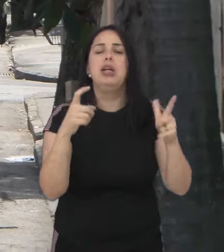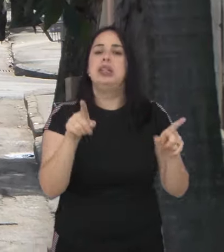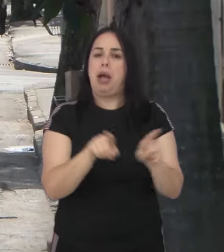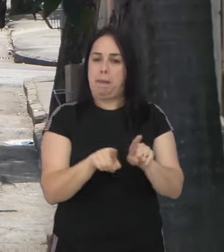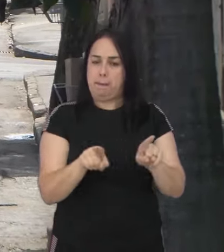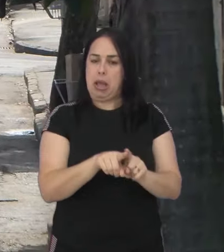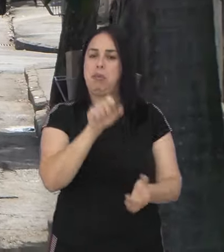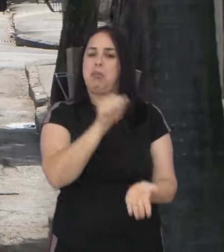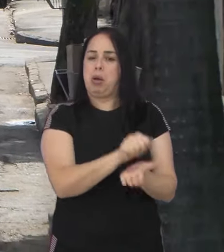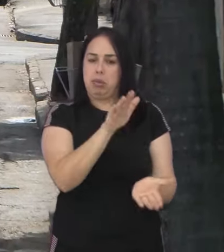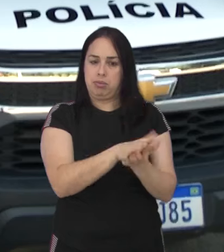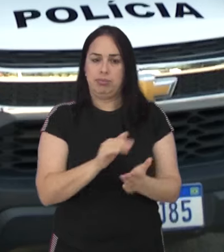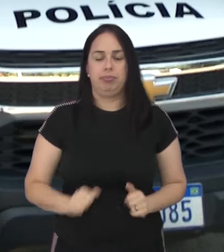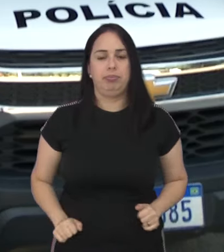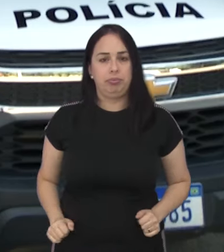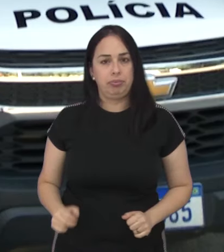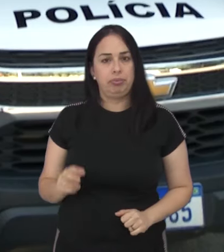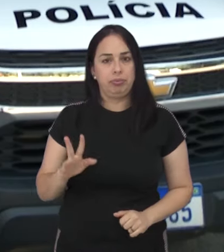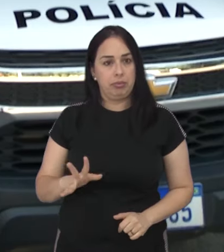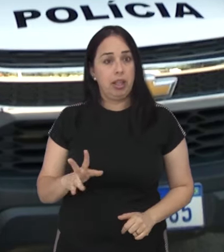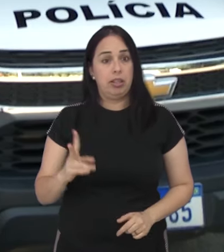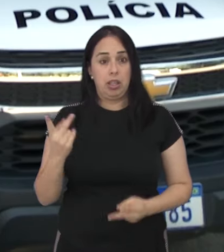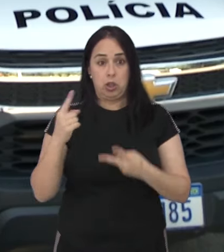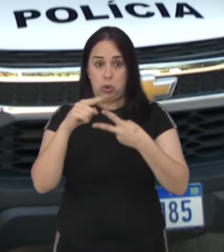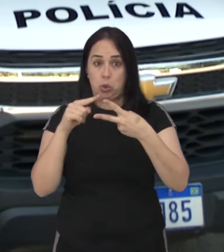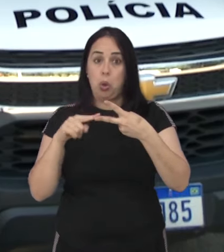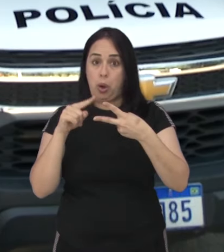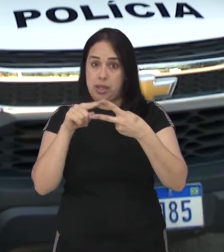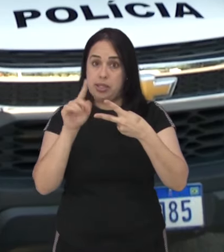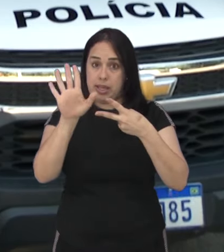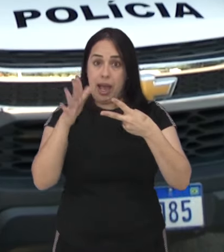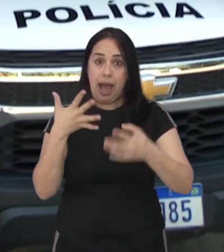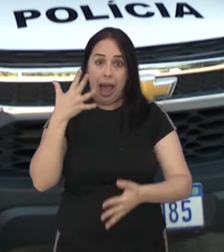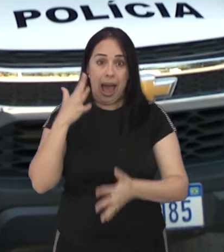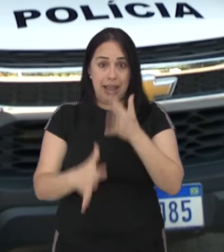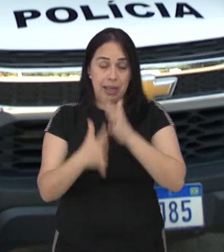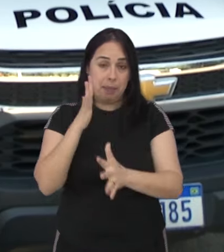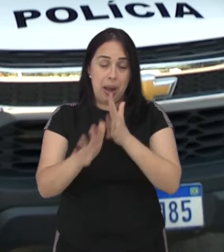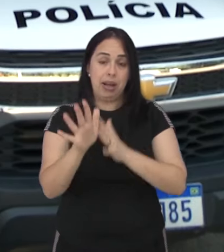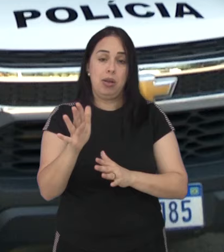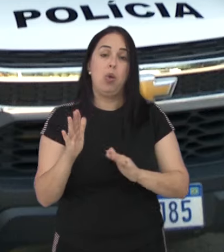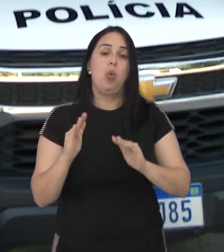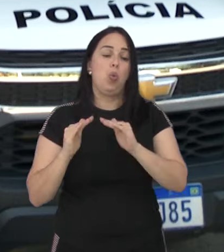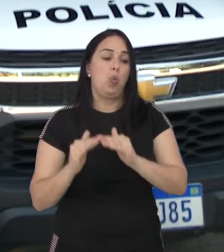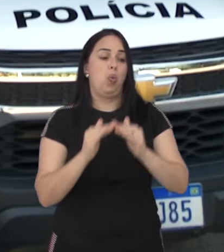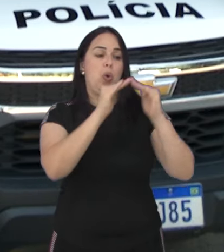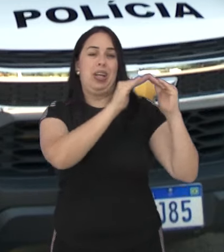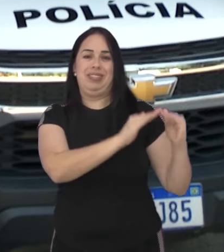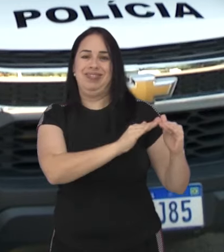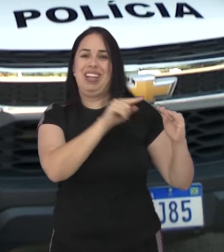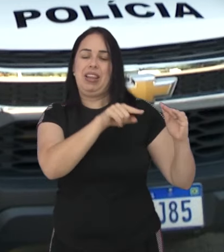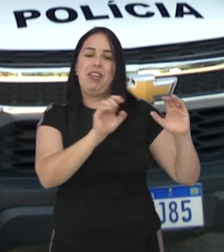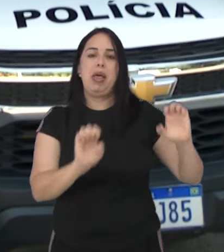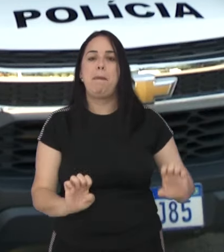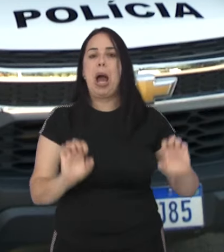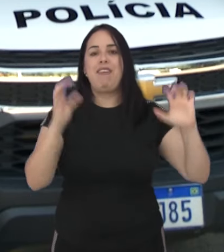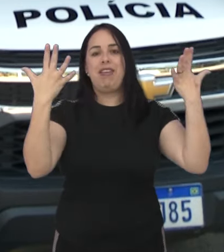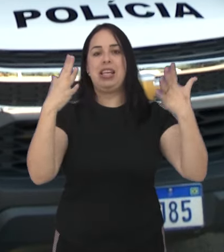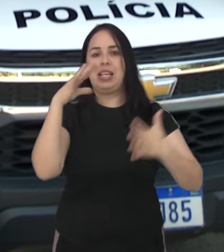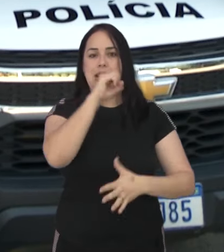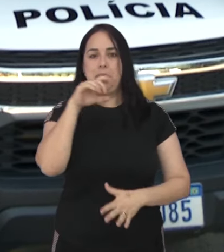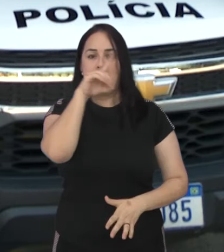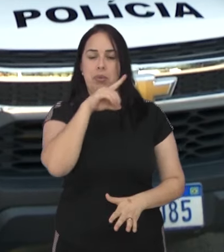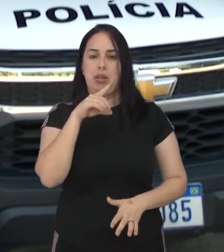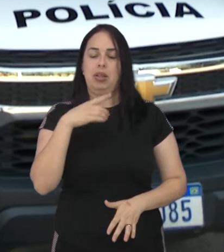podem ser notificados Nós temos dois duas perturbações de Sossego Diferentes né A primeira é o seu o vizinho ou o morador de lado que tá fazendo uma festa no